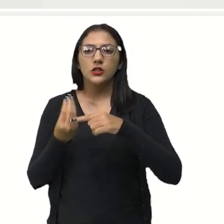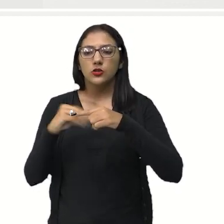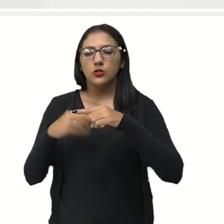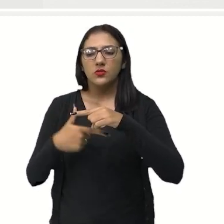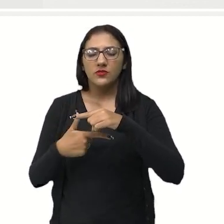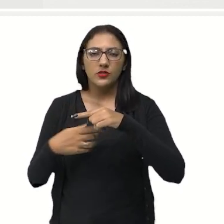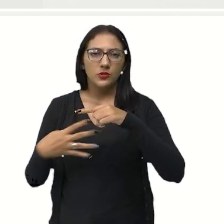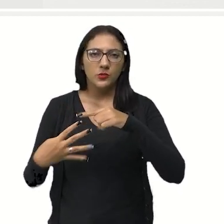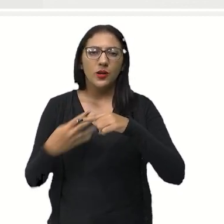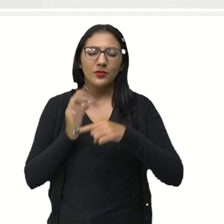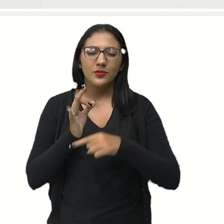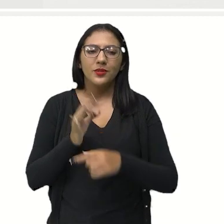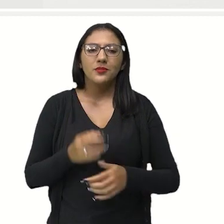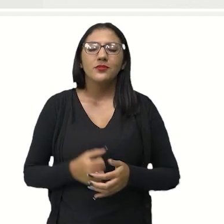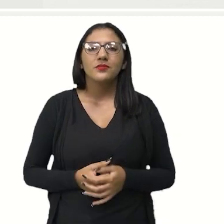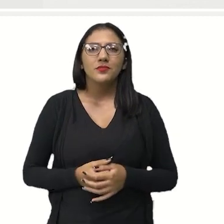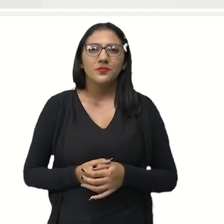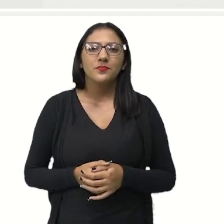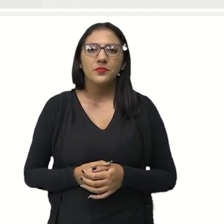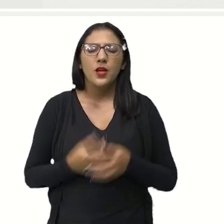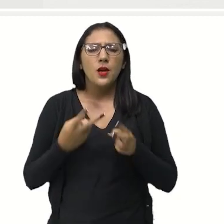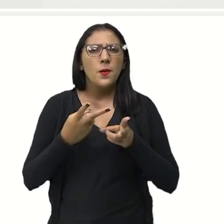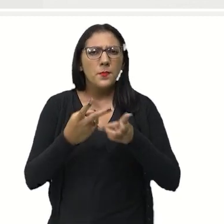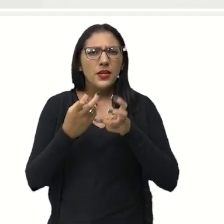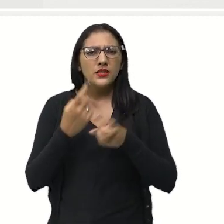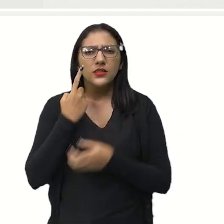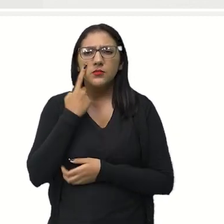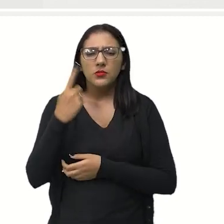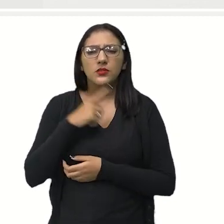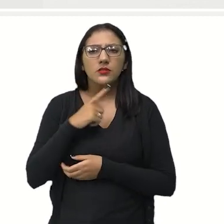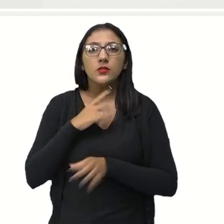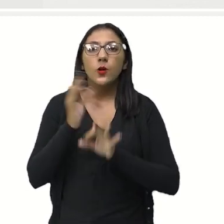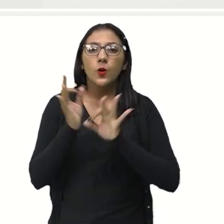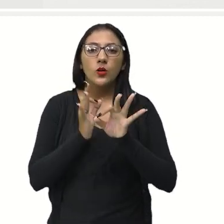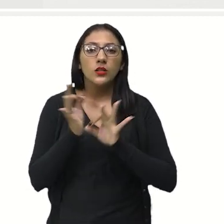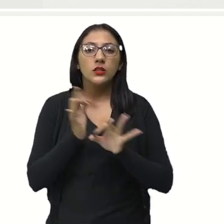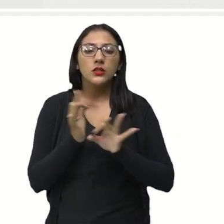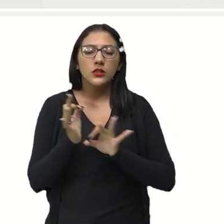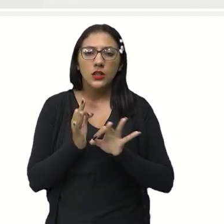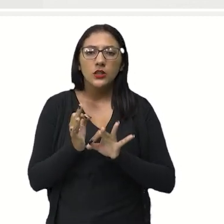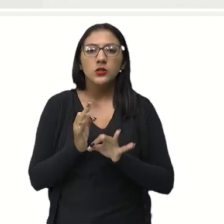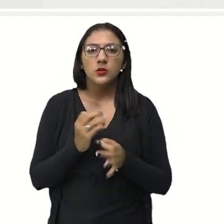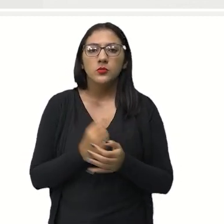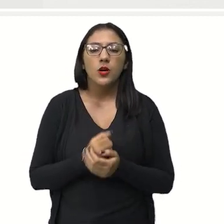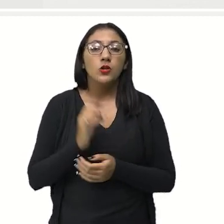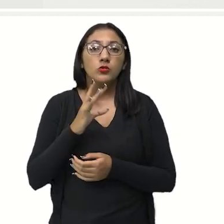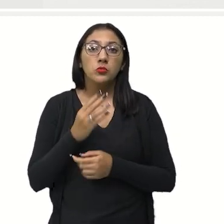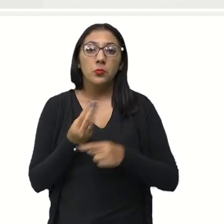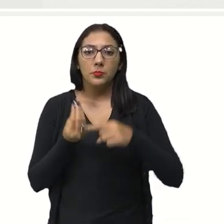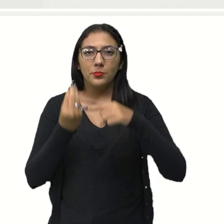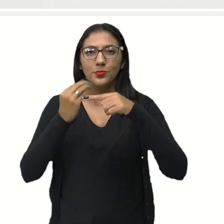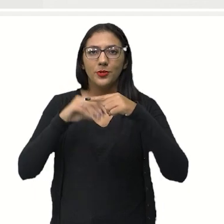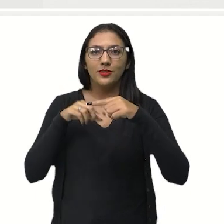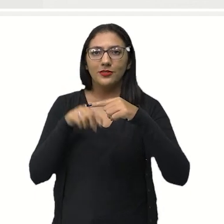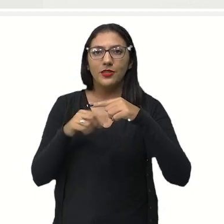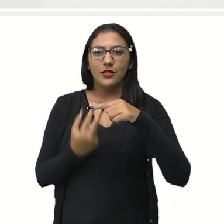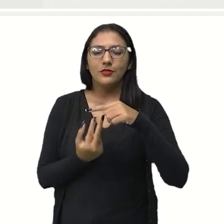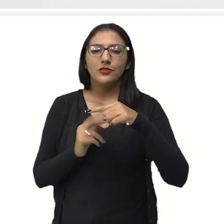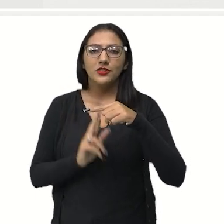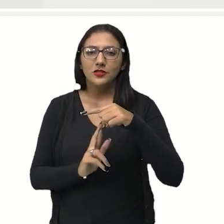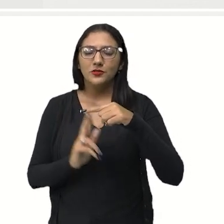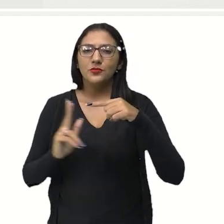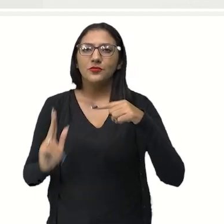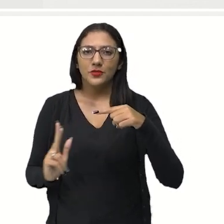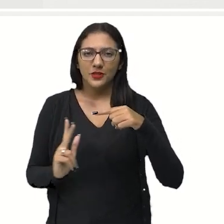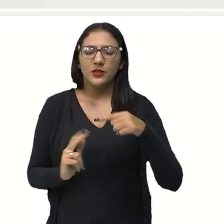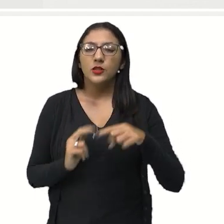24. Tá bom? Repare que nesse caso nós realizamos aí a operação com denominadores diferentes.